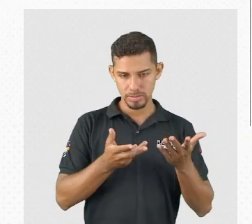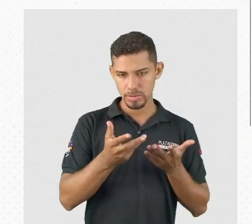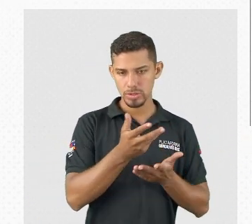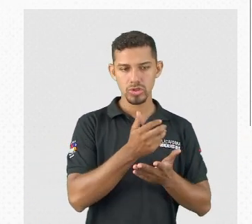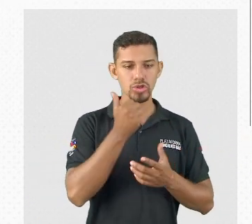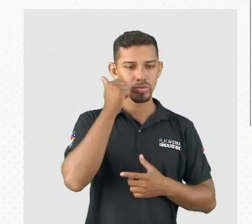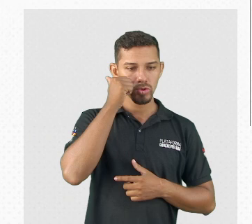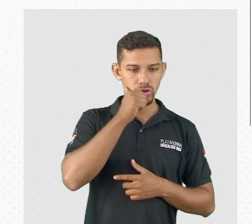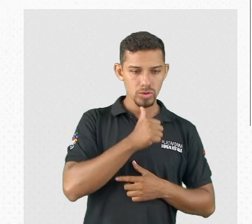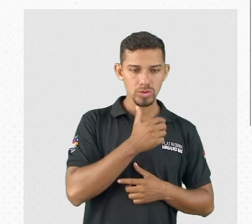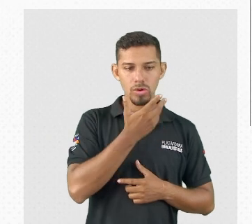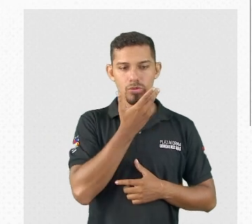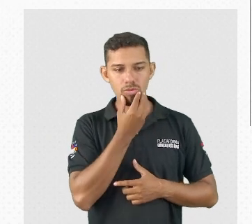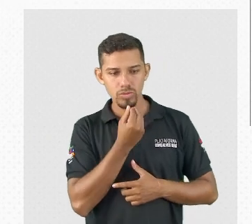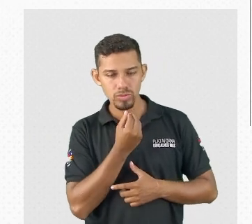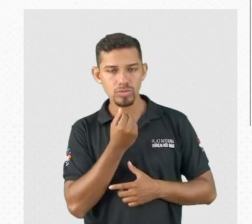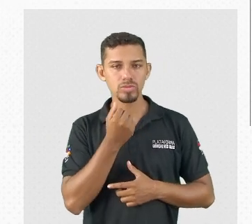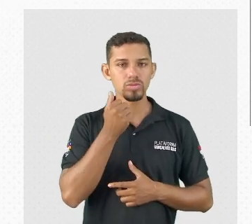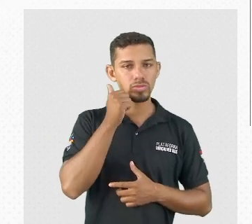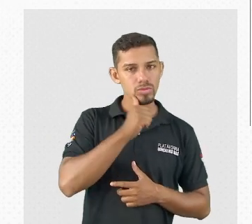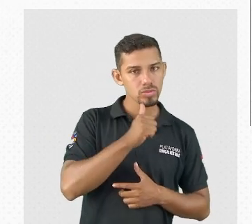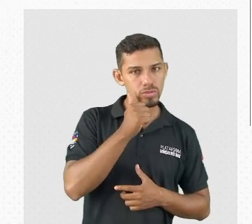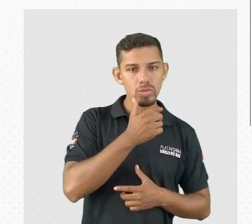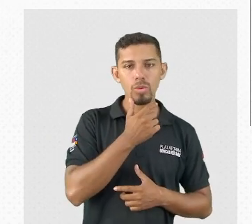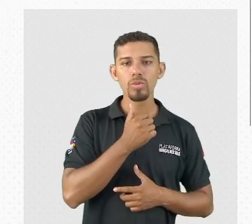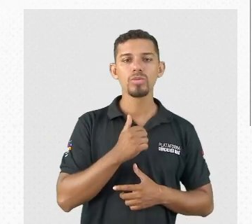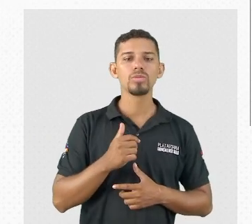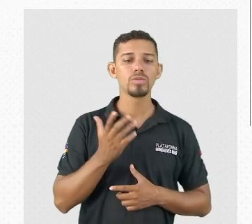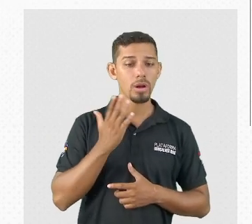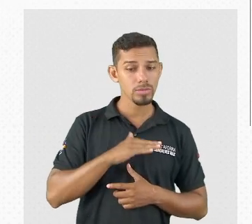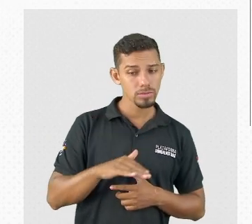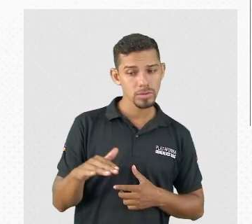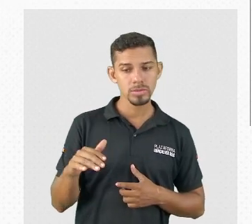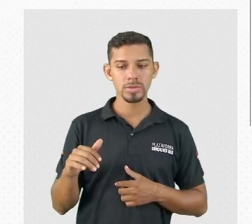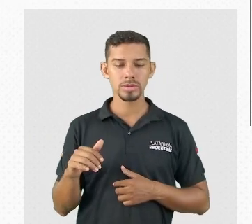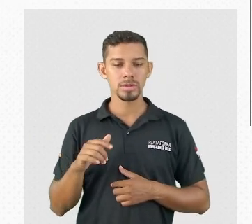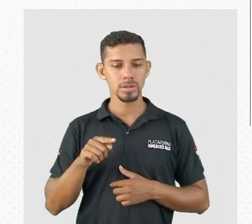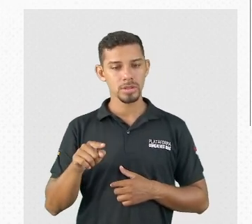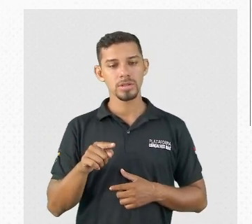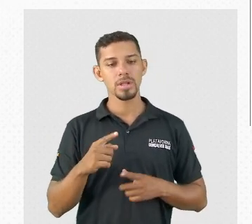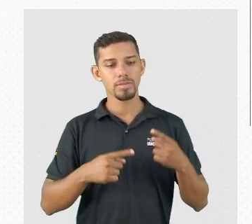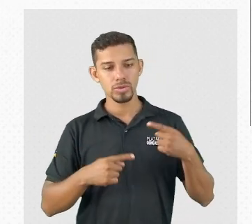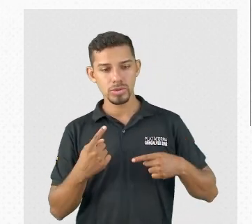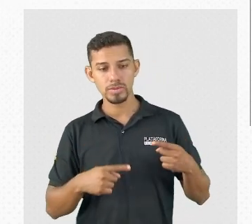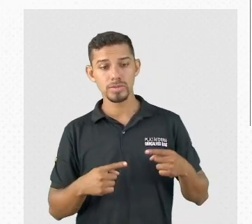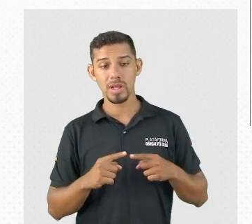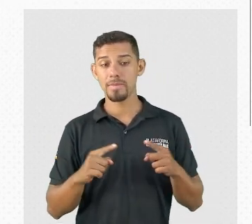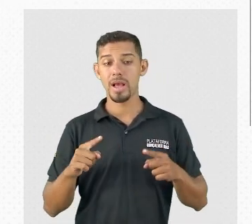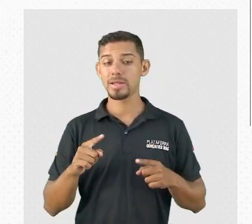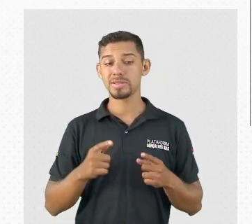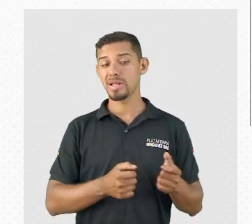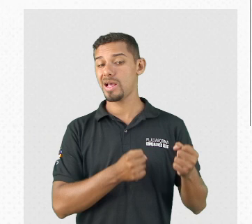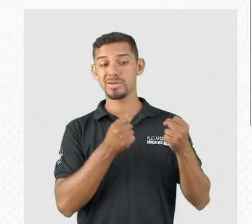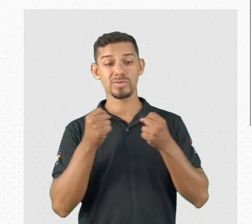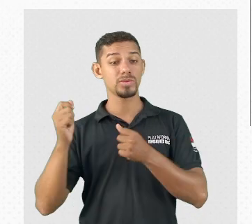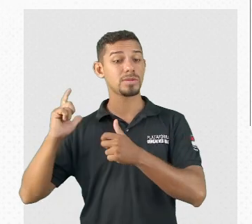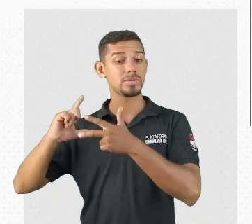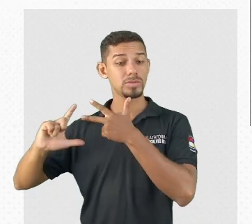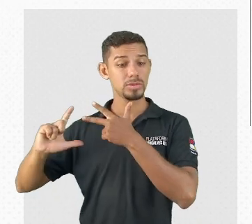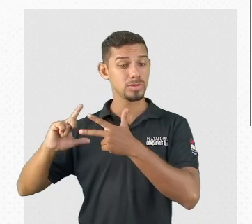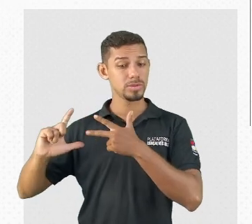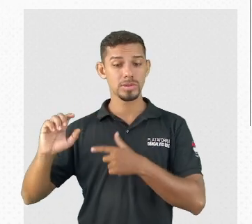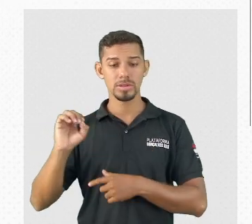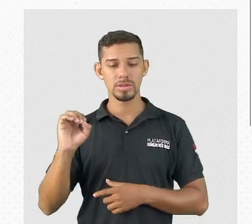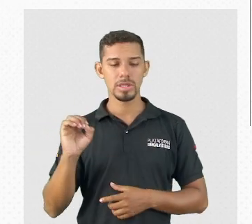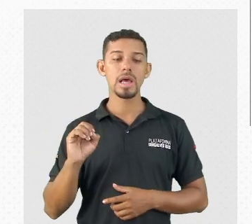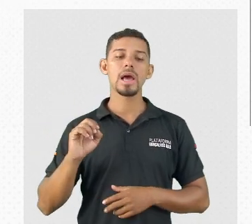de meninas e mulheres na política. Mas isso não é uma ação direta de implementação no âmbito do poder legislativo. É